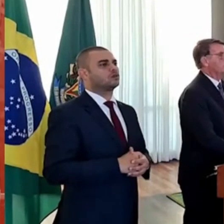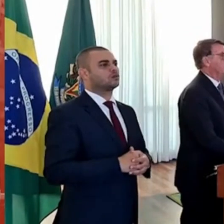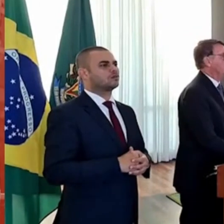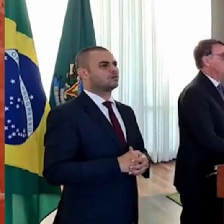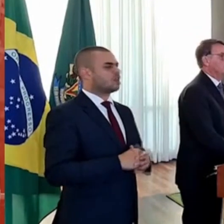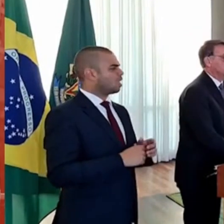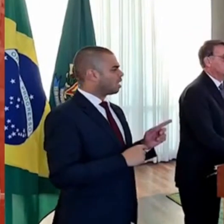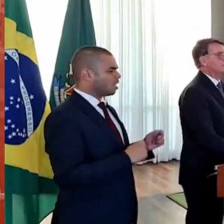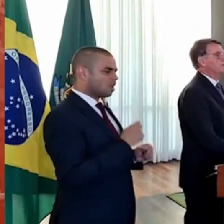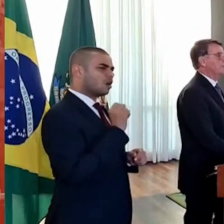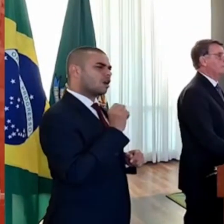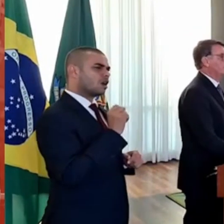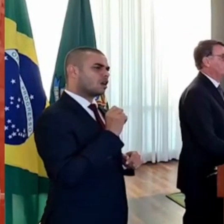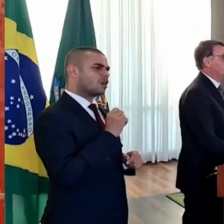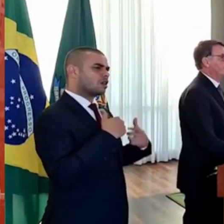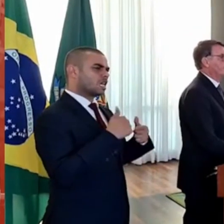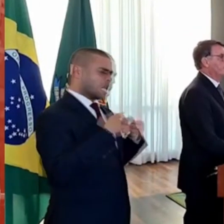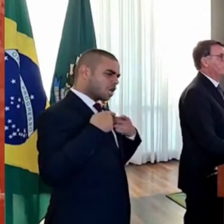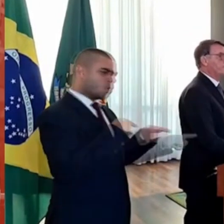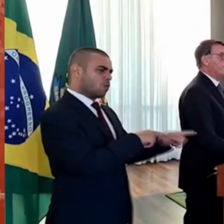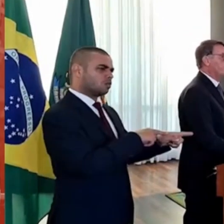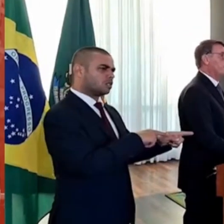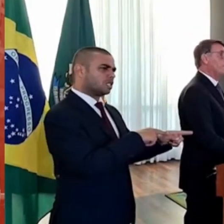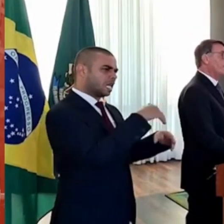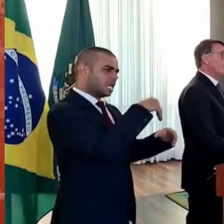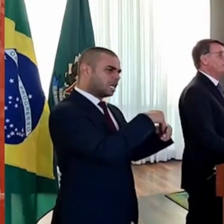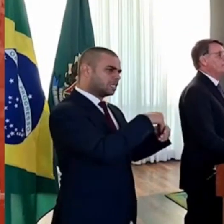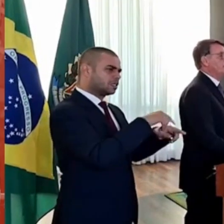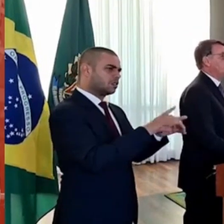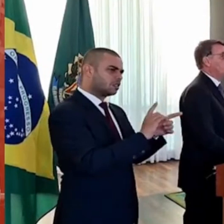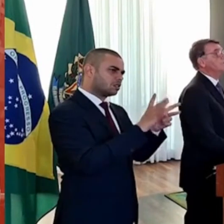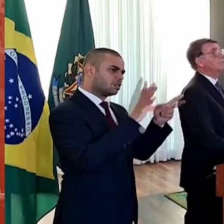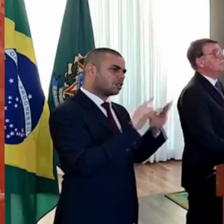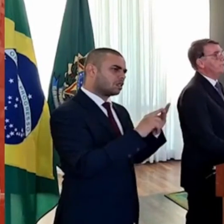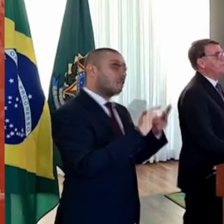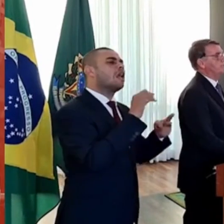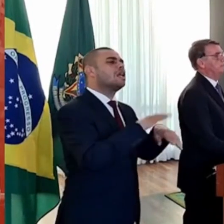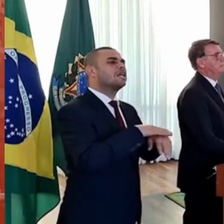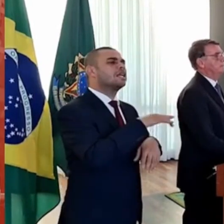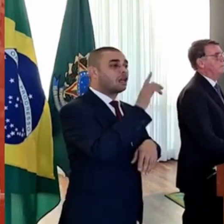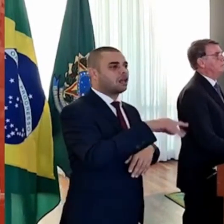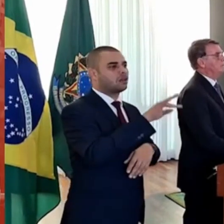às notícias com memes, né? Daí houve um meme dessa situação em que esse PowerPoint ali